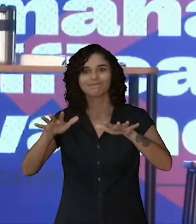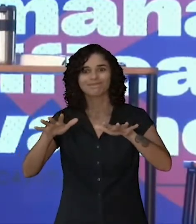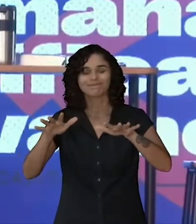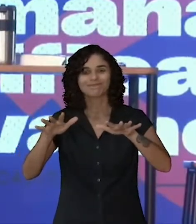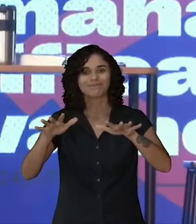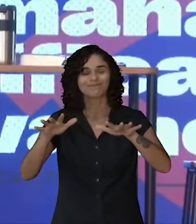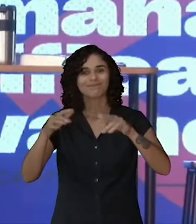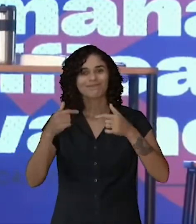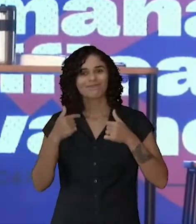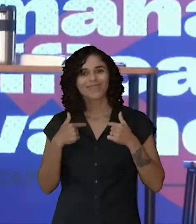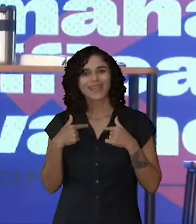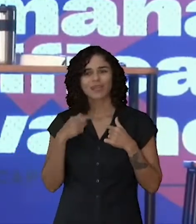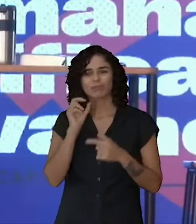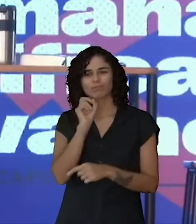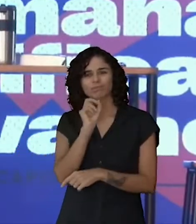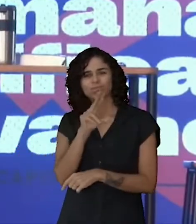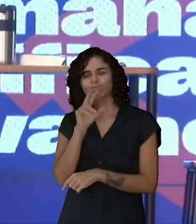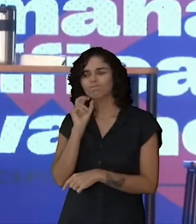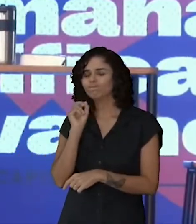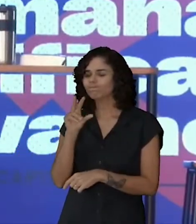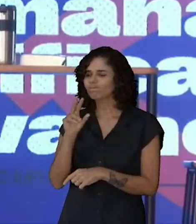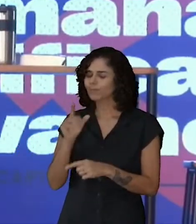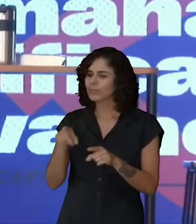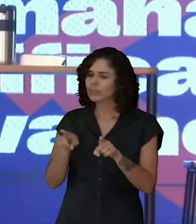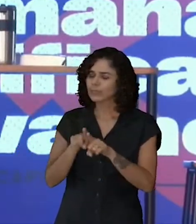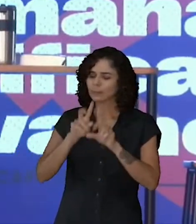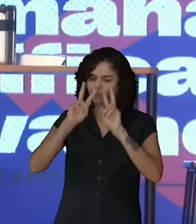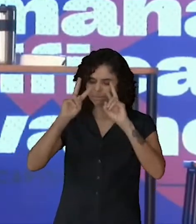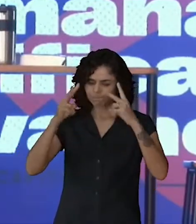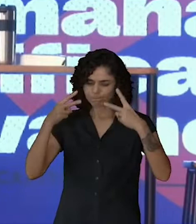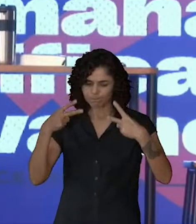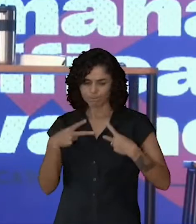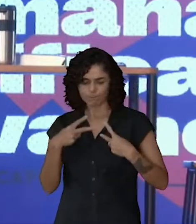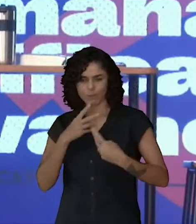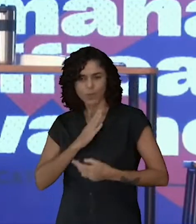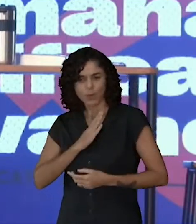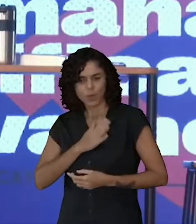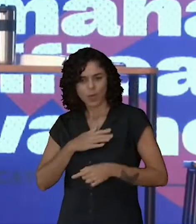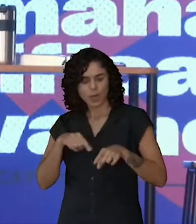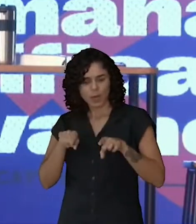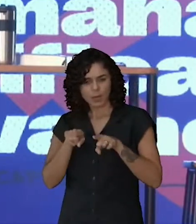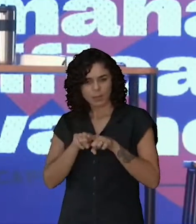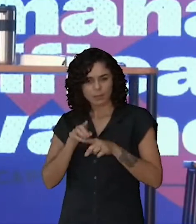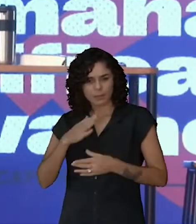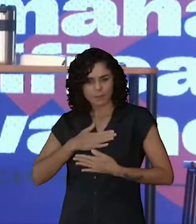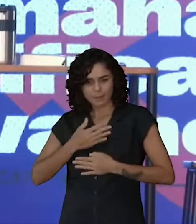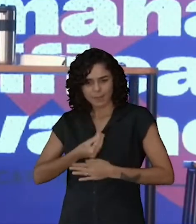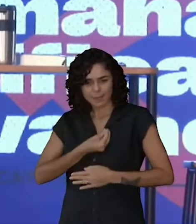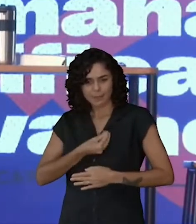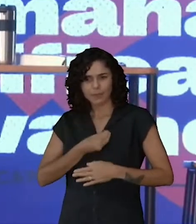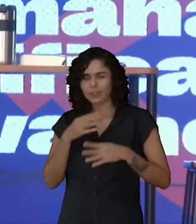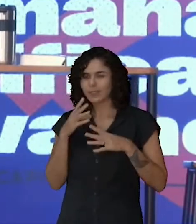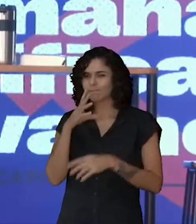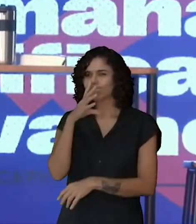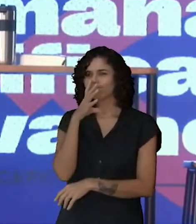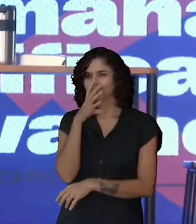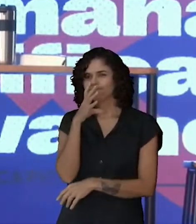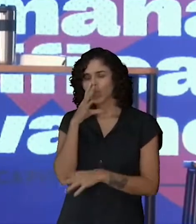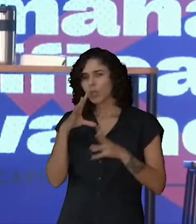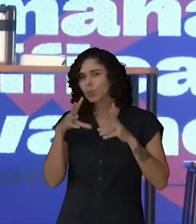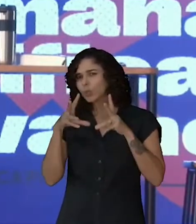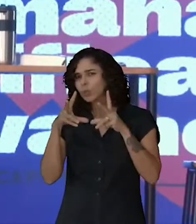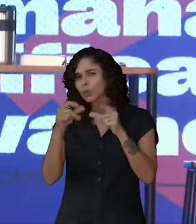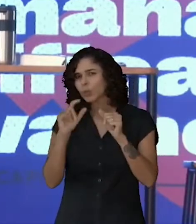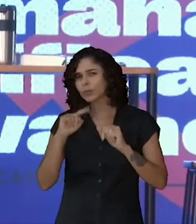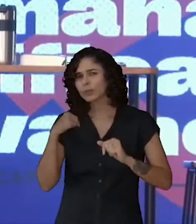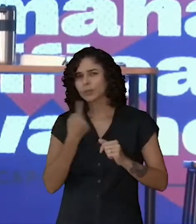visto no meu coração, no espírito, todas as nossas celebrações com dezenas e